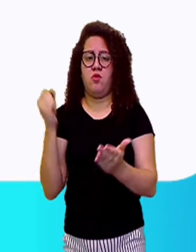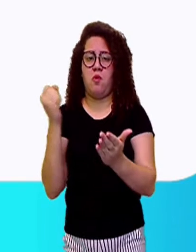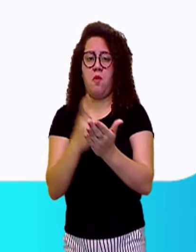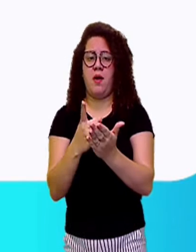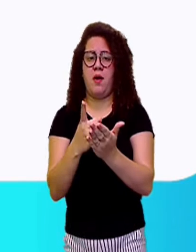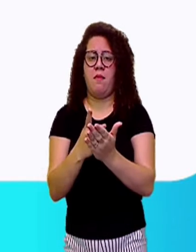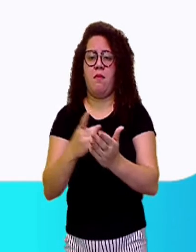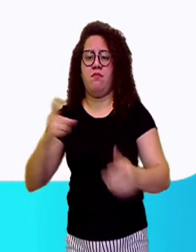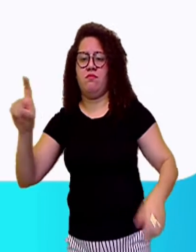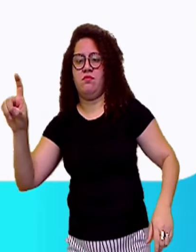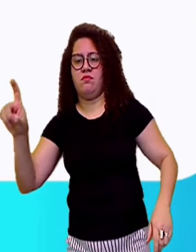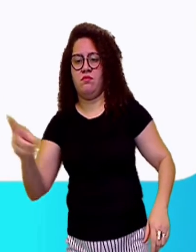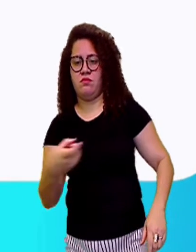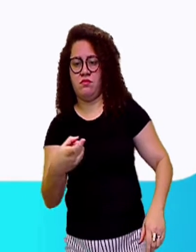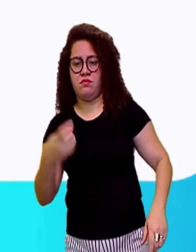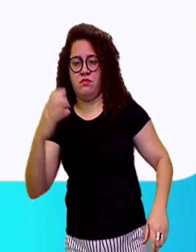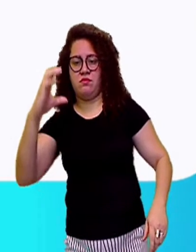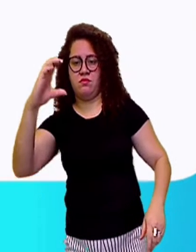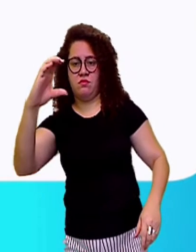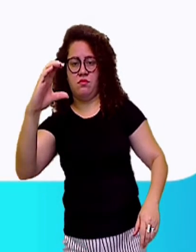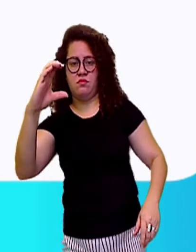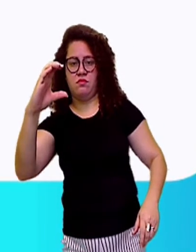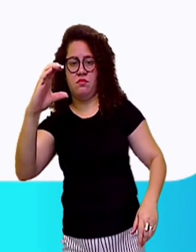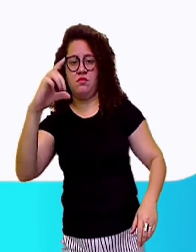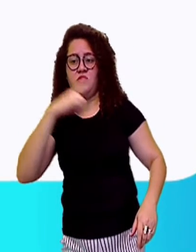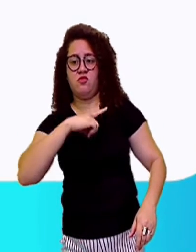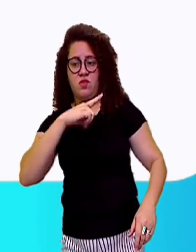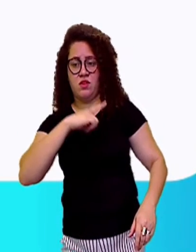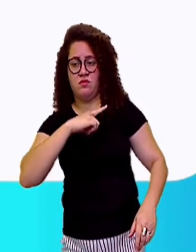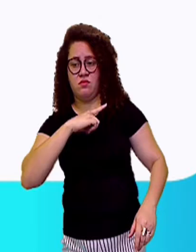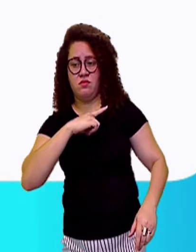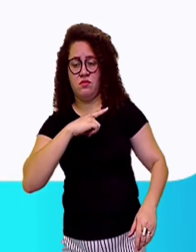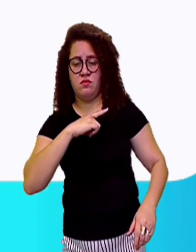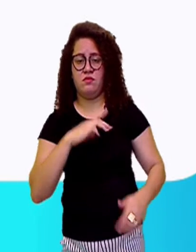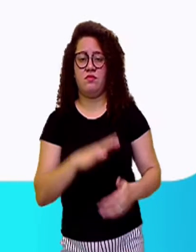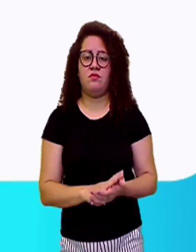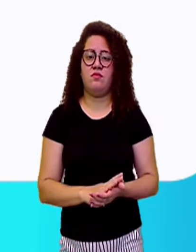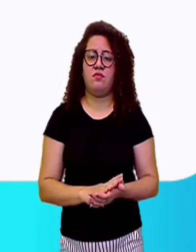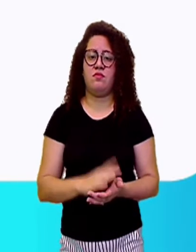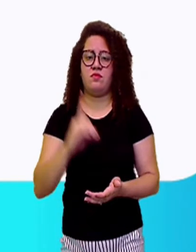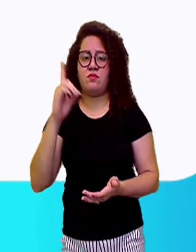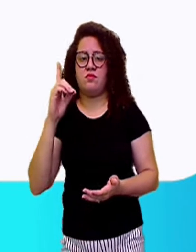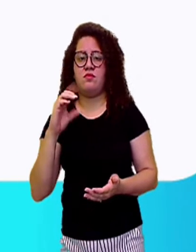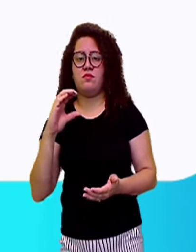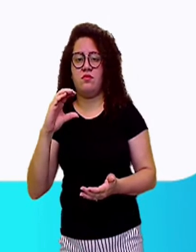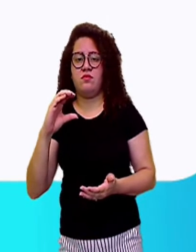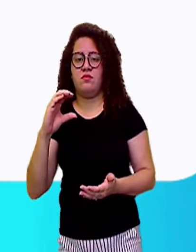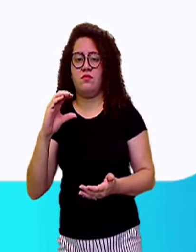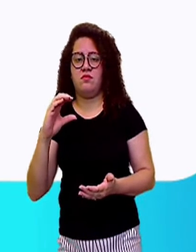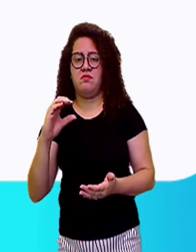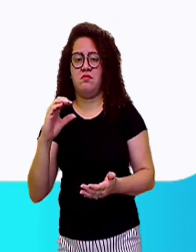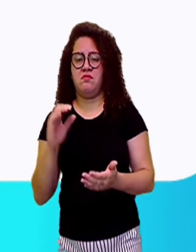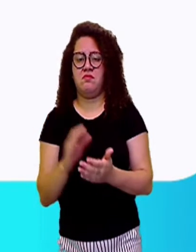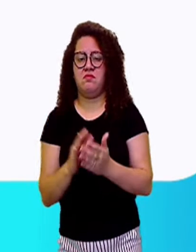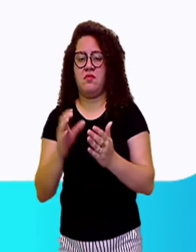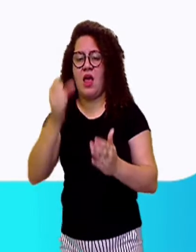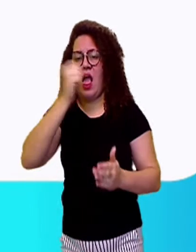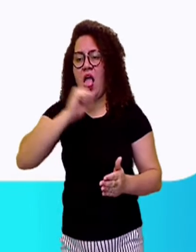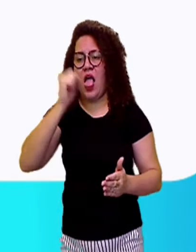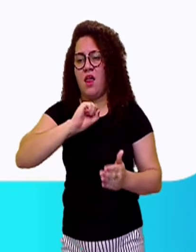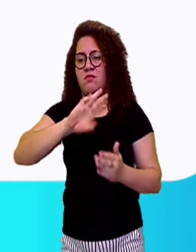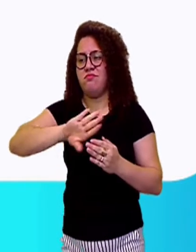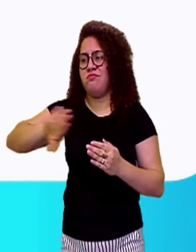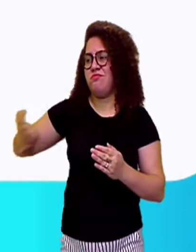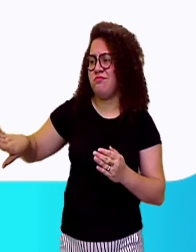sorvete usando um cartão de crédito, caso tivesse um? Deixaria de comprar o sorvete por